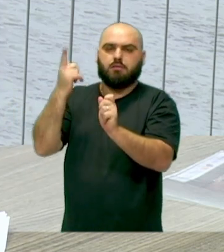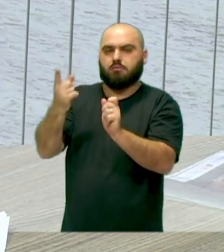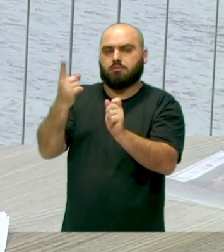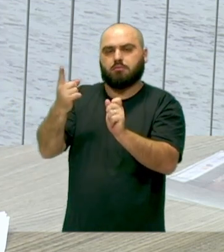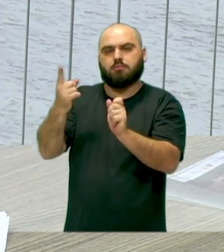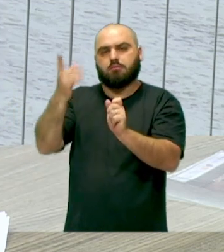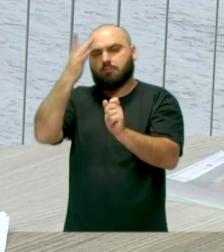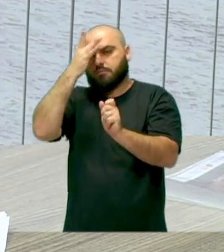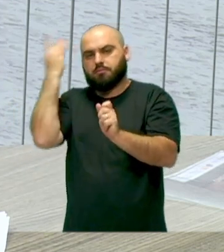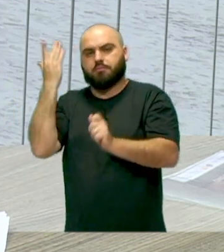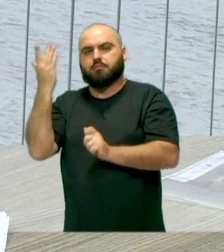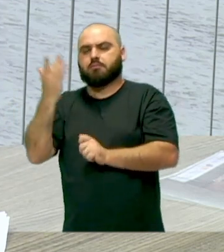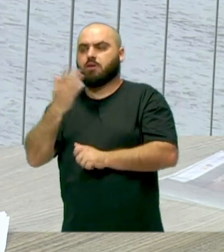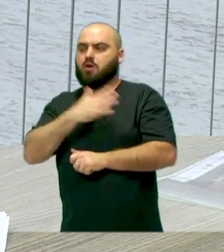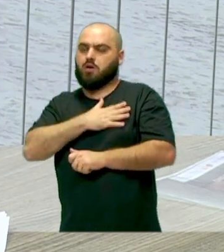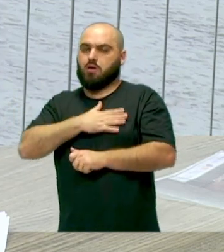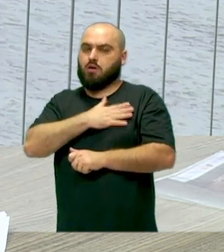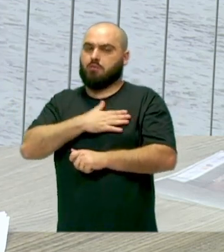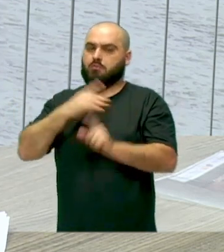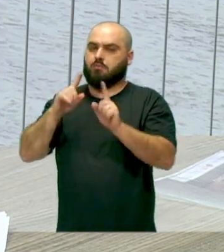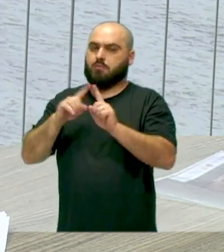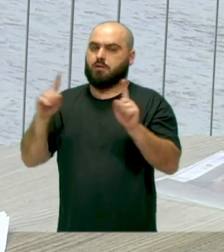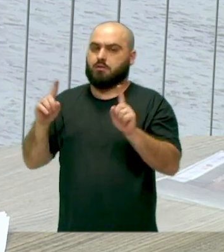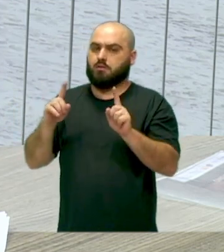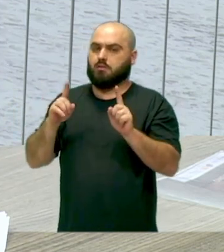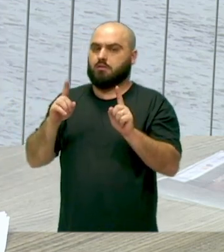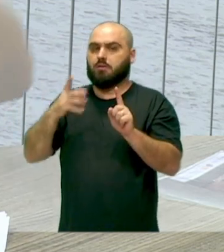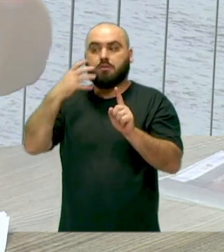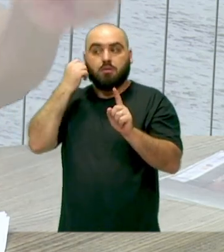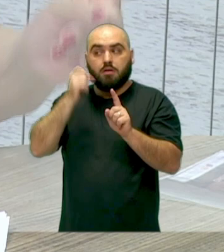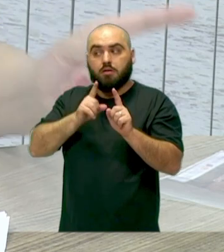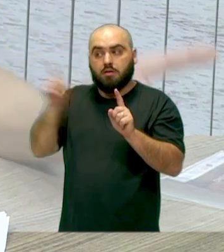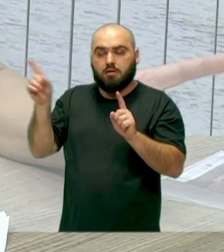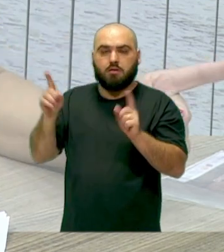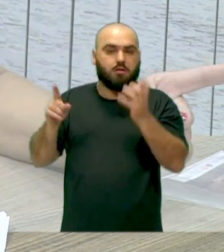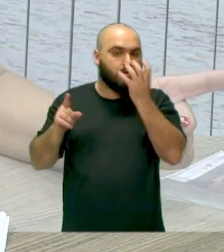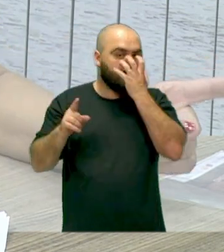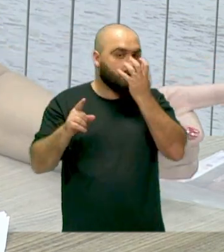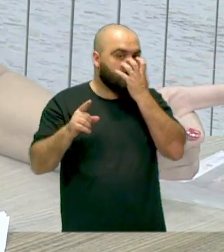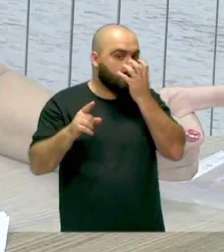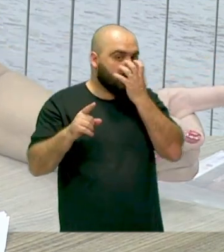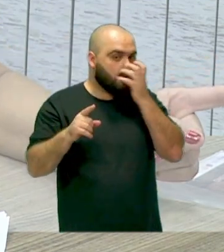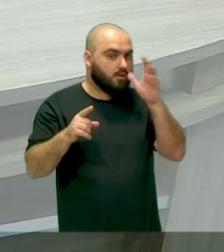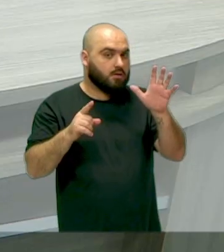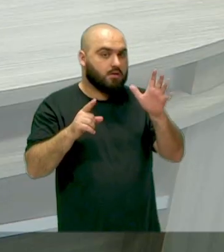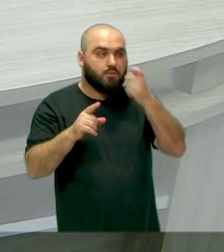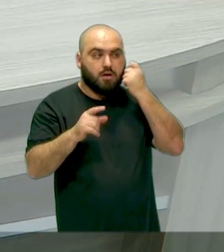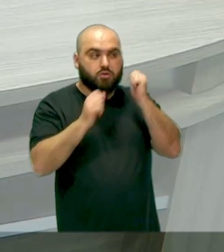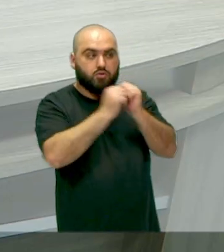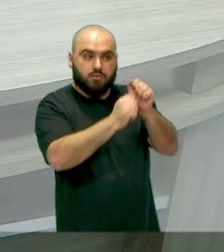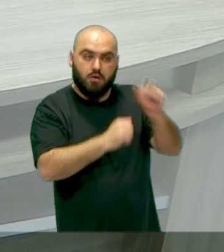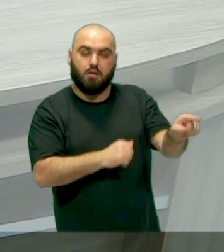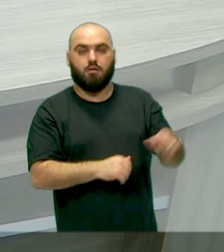que gosta muito, mas a empregada dorme lá no quartinho, o cachorro da madame dorme no quarto com ela.